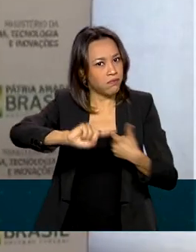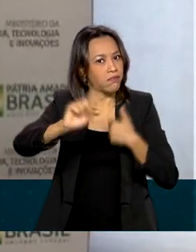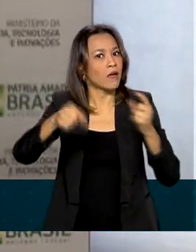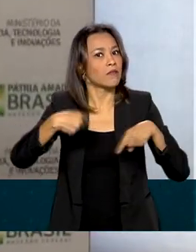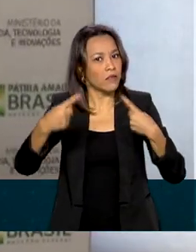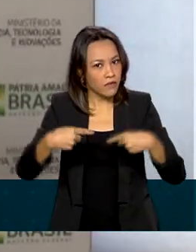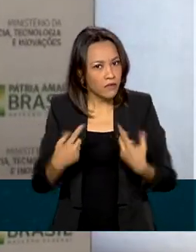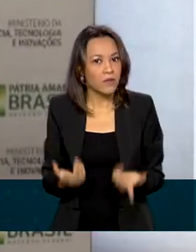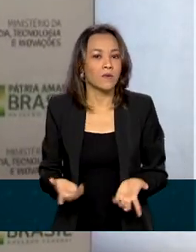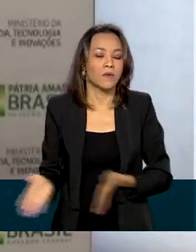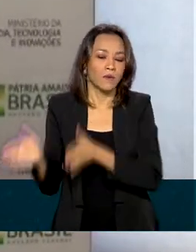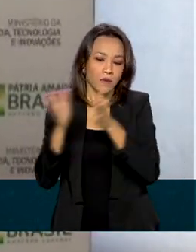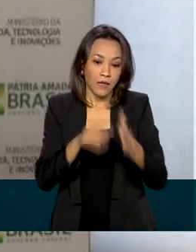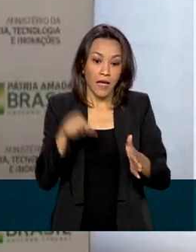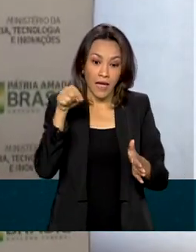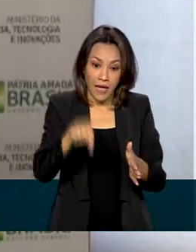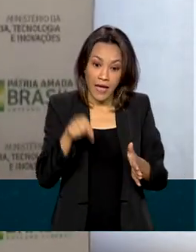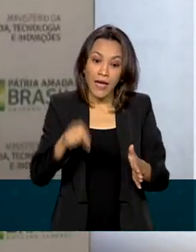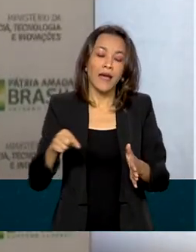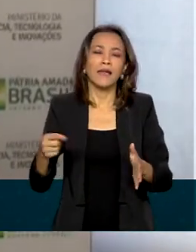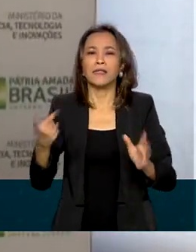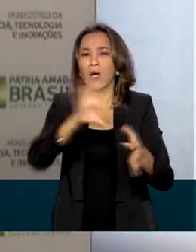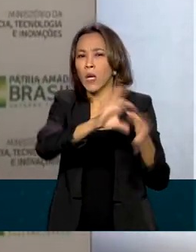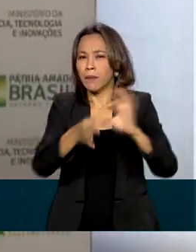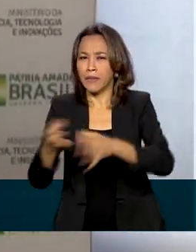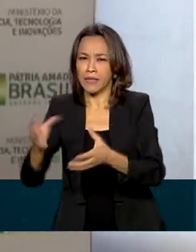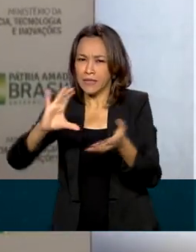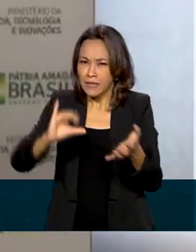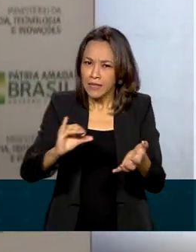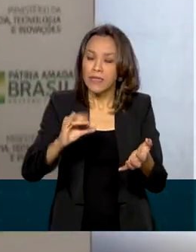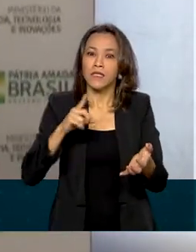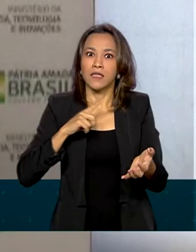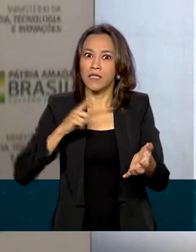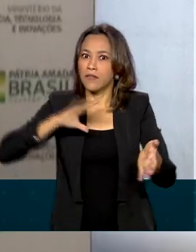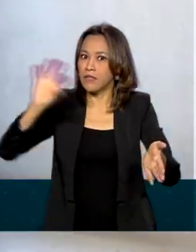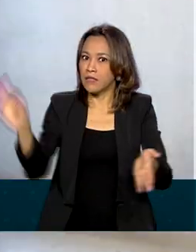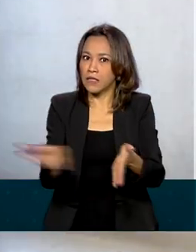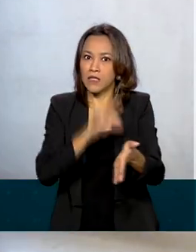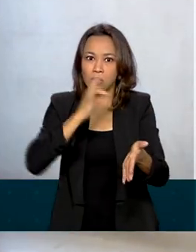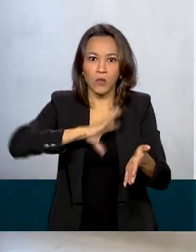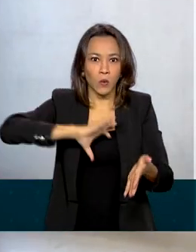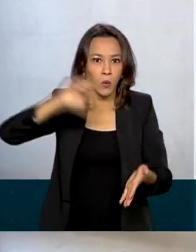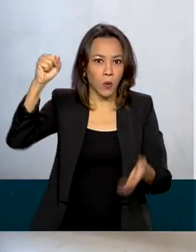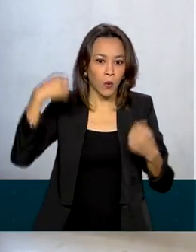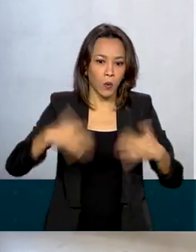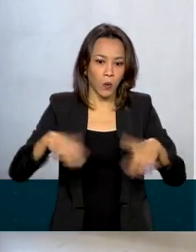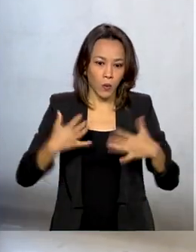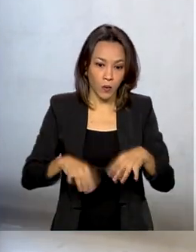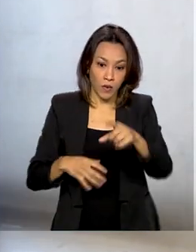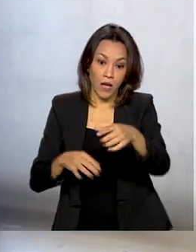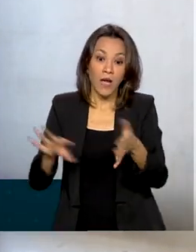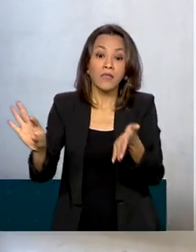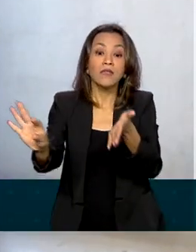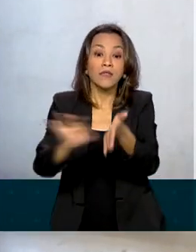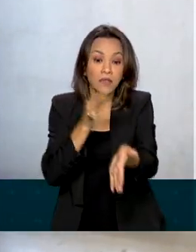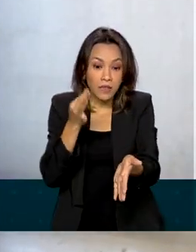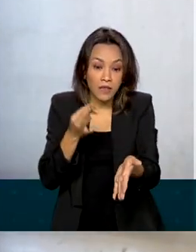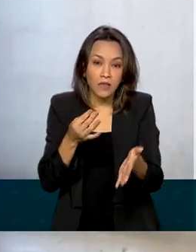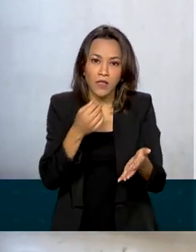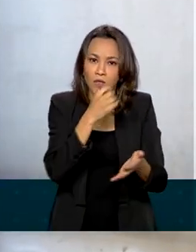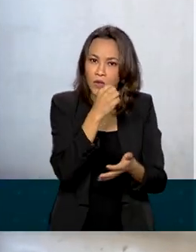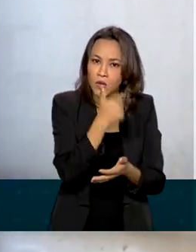Esta edição da Olimpíada teve número recorde de inscrições. As inscrições passaram de